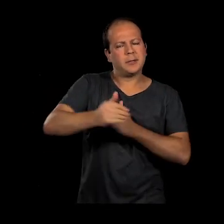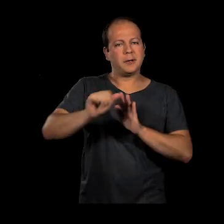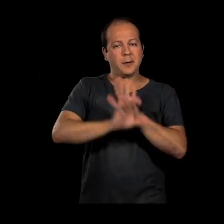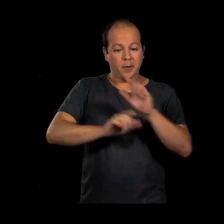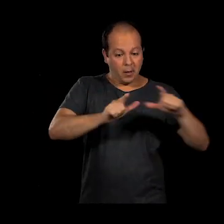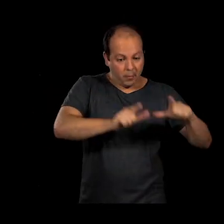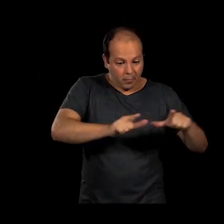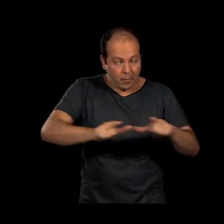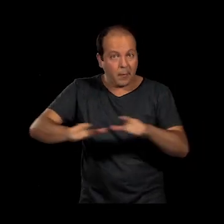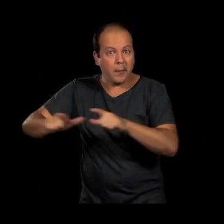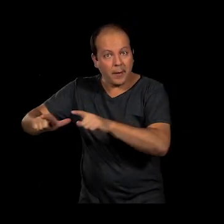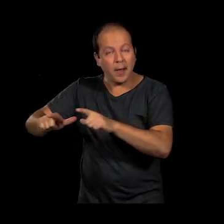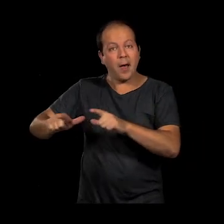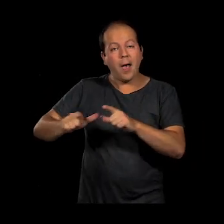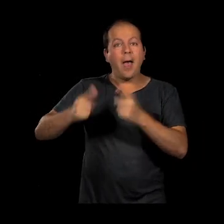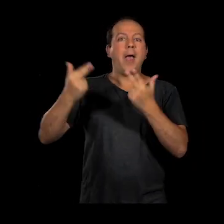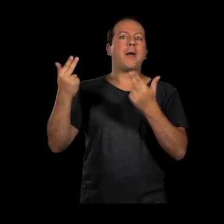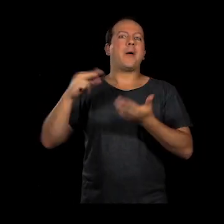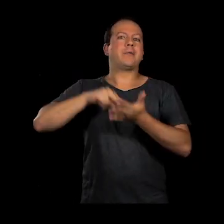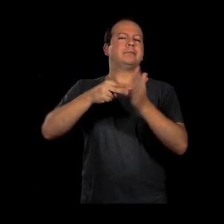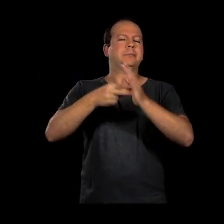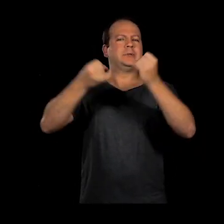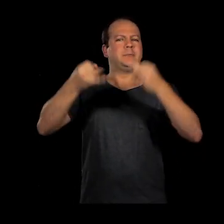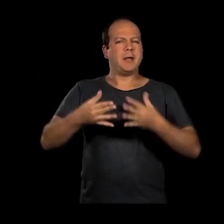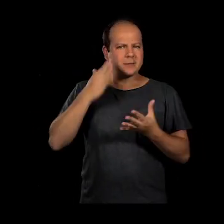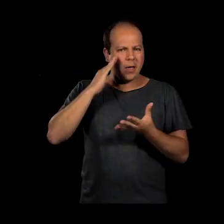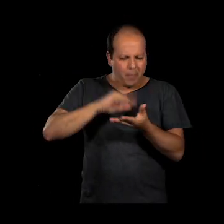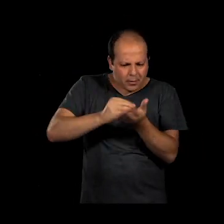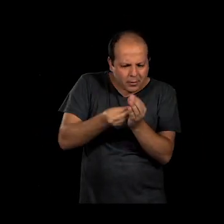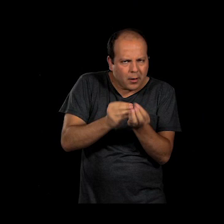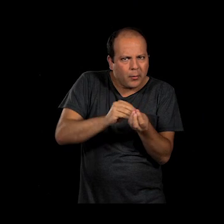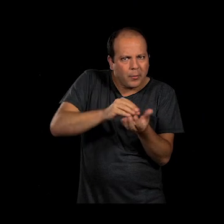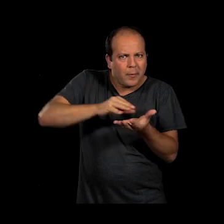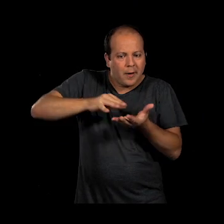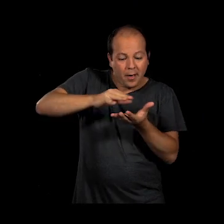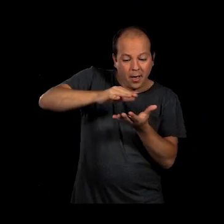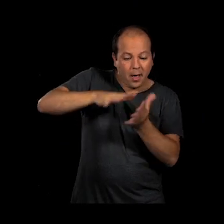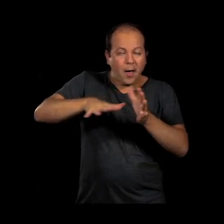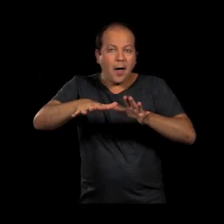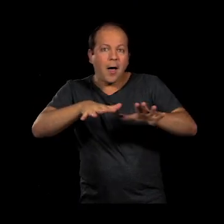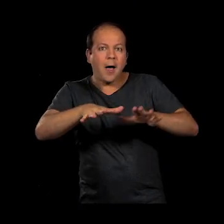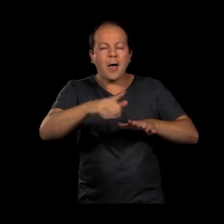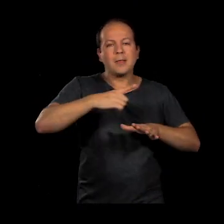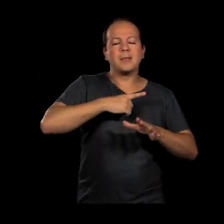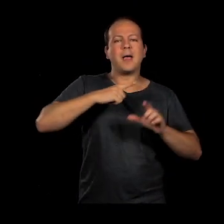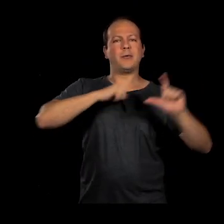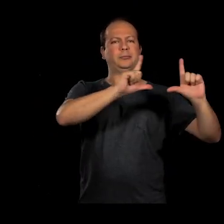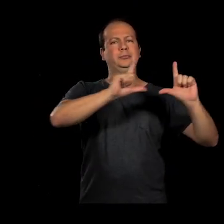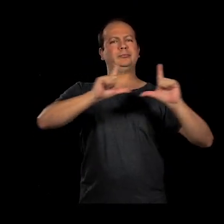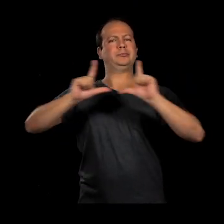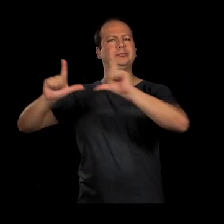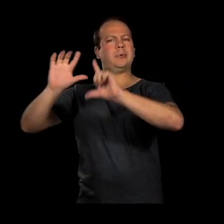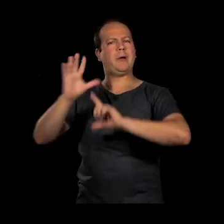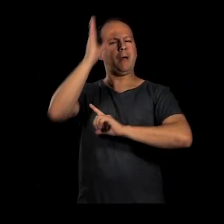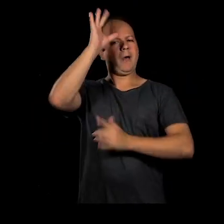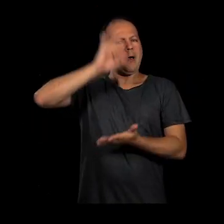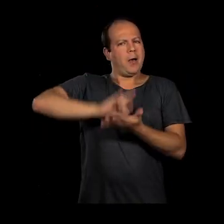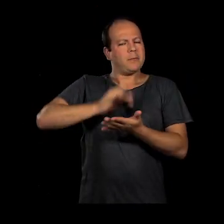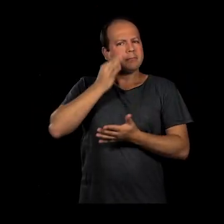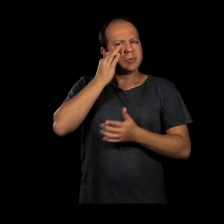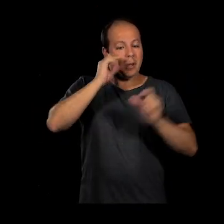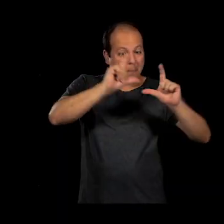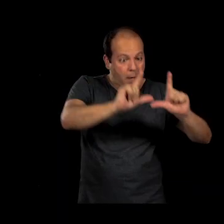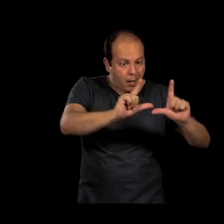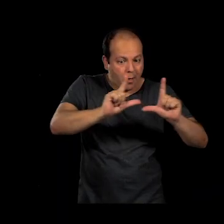stop motion. O stop motion é animação de massinha, né? A popular massinha. Então são bonecos, cenários, é toda uma situação real feita quadro